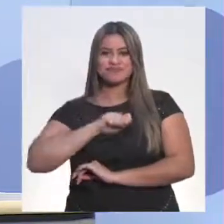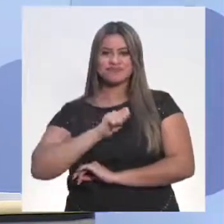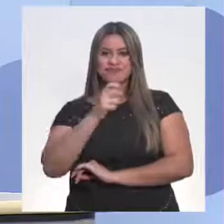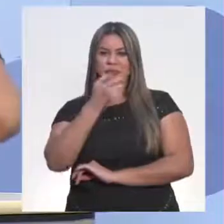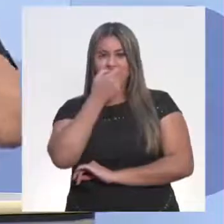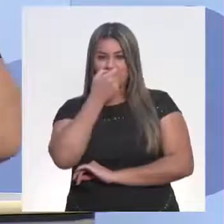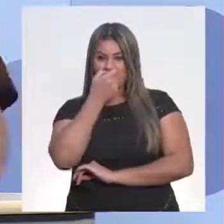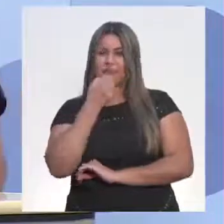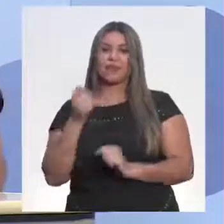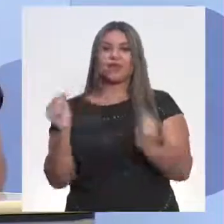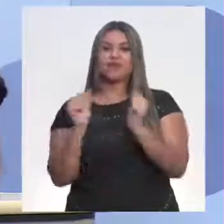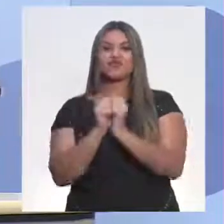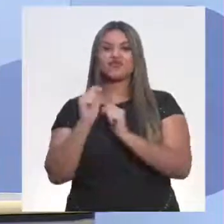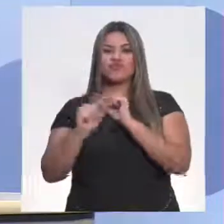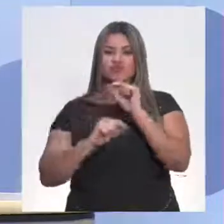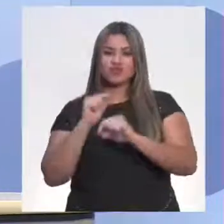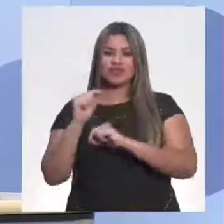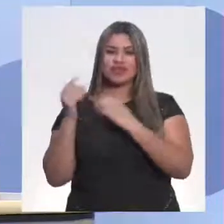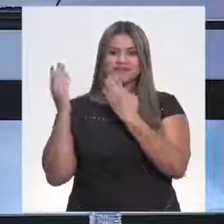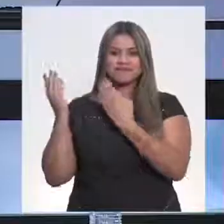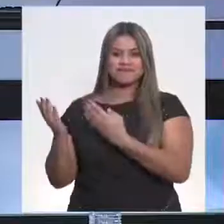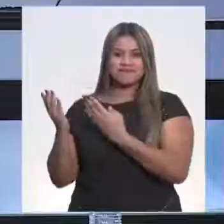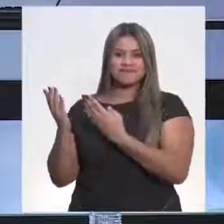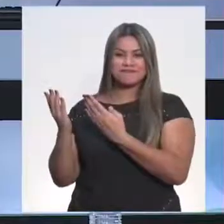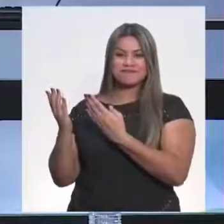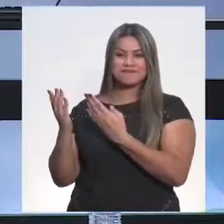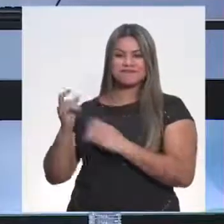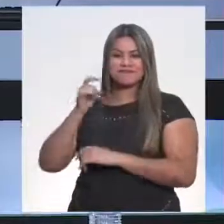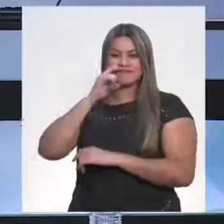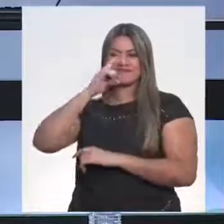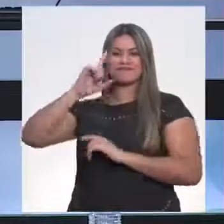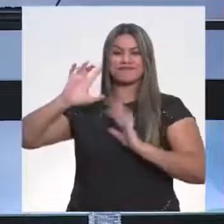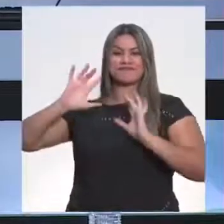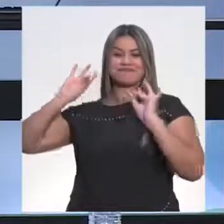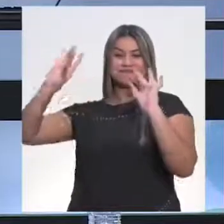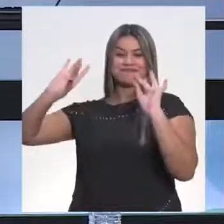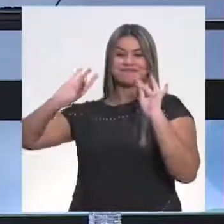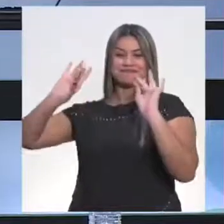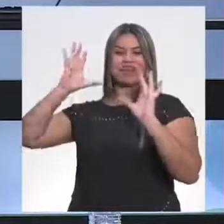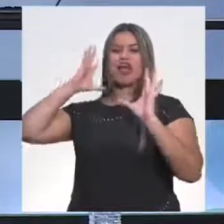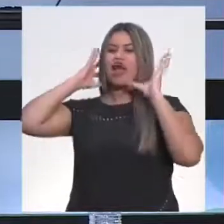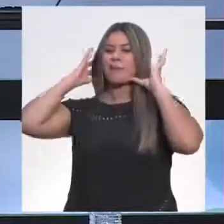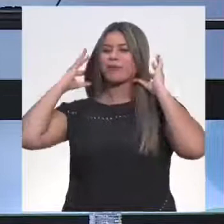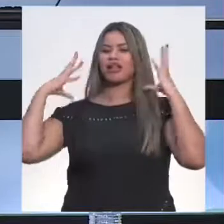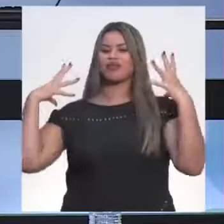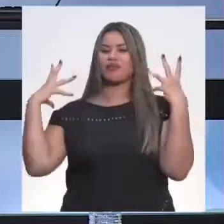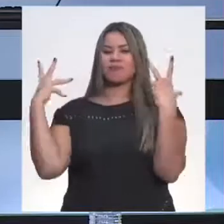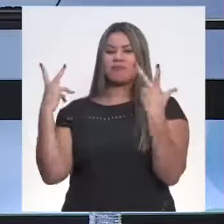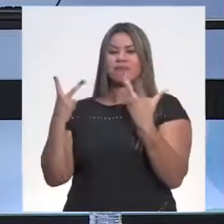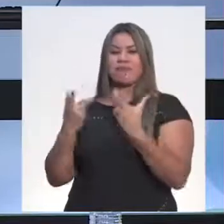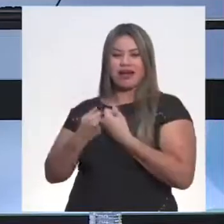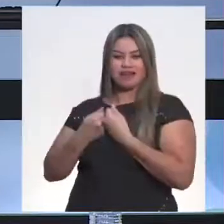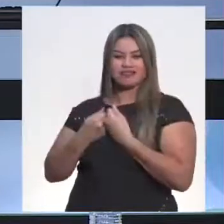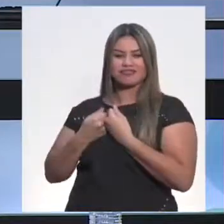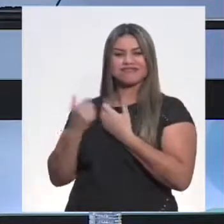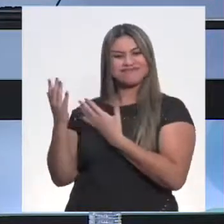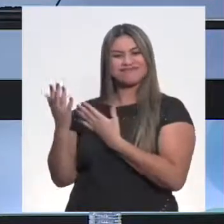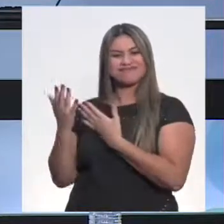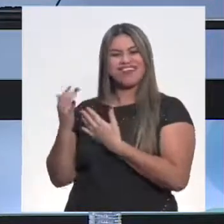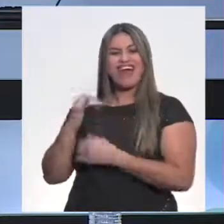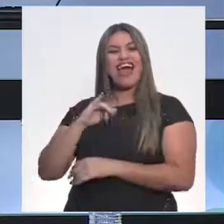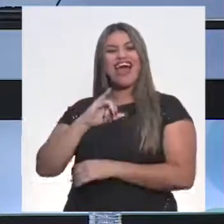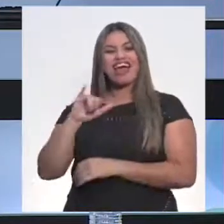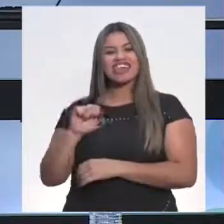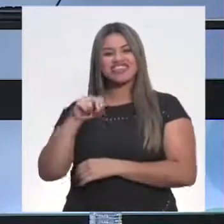dessa aula e junto comigo tem aqui ó estilosa entendeu veio com esse cabelo maravilhoso aqui para vocês a